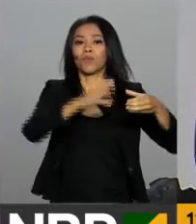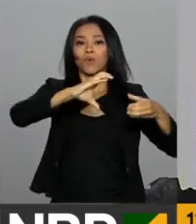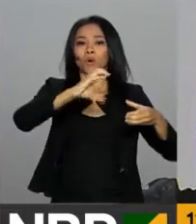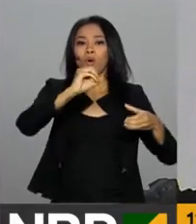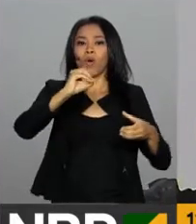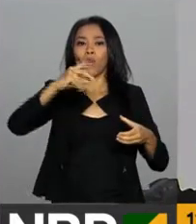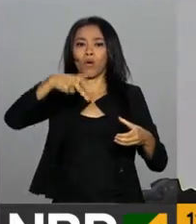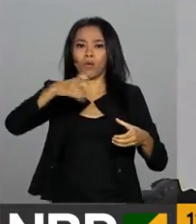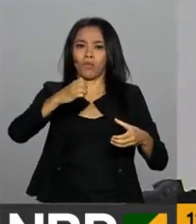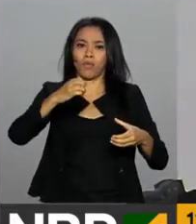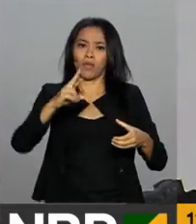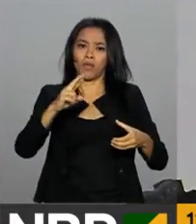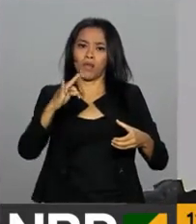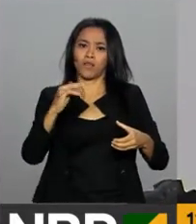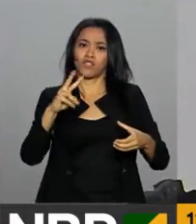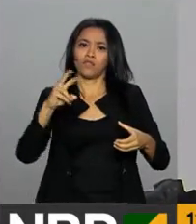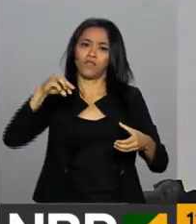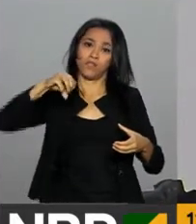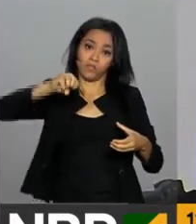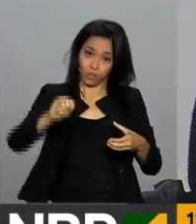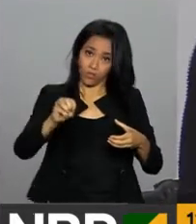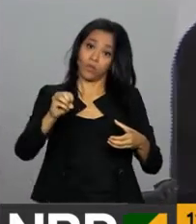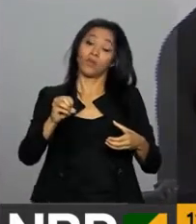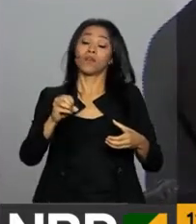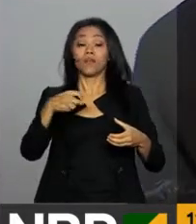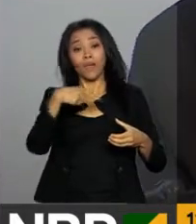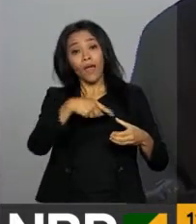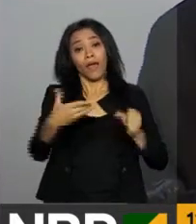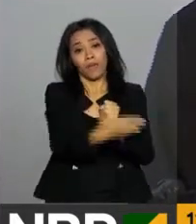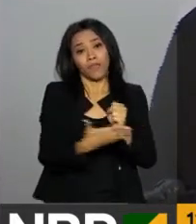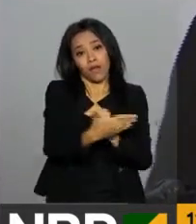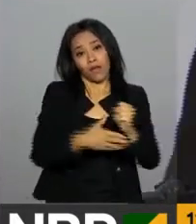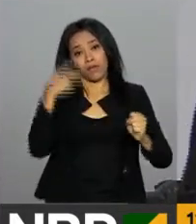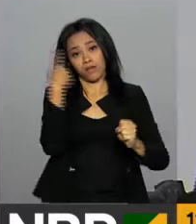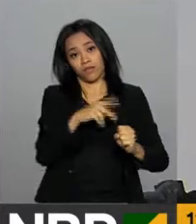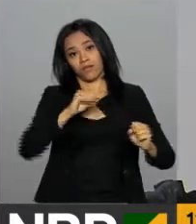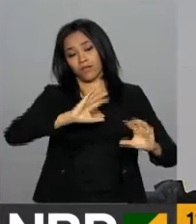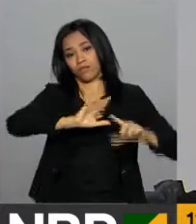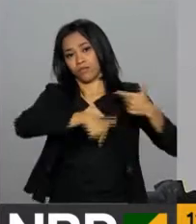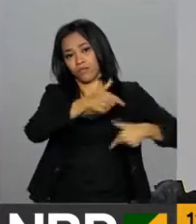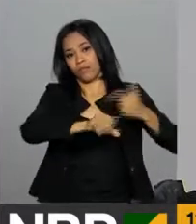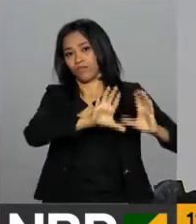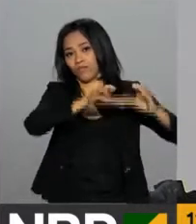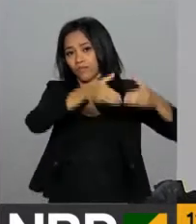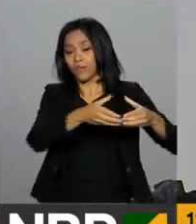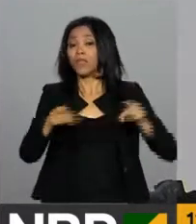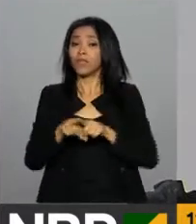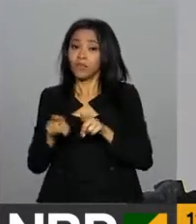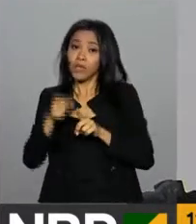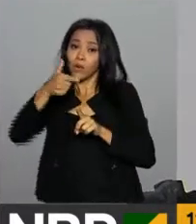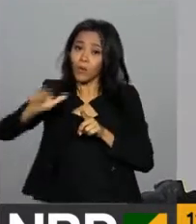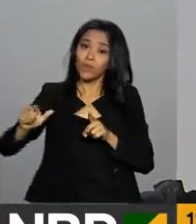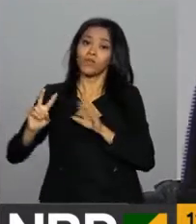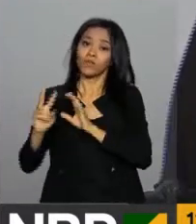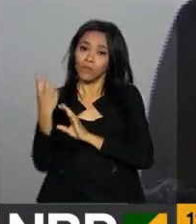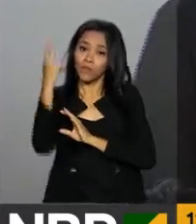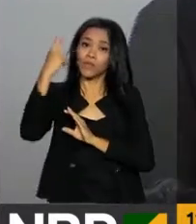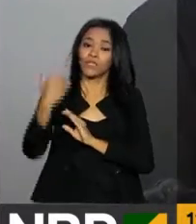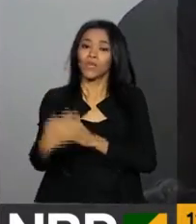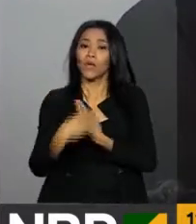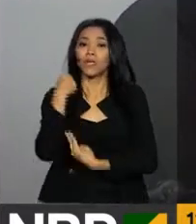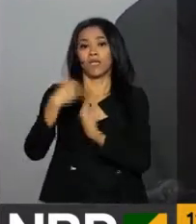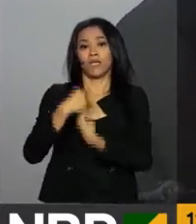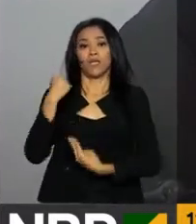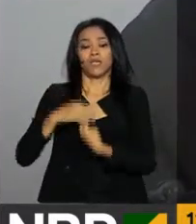é pressupostos é que norteiam as nossas políticas públicas e eu quero